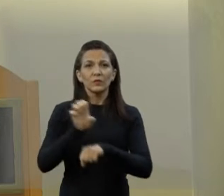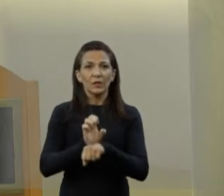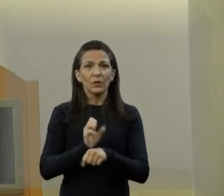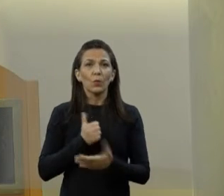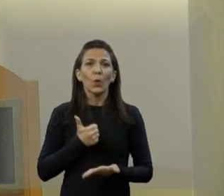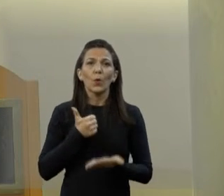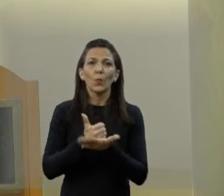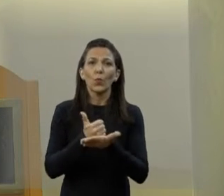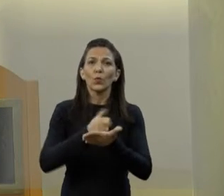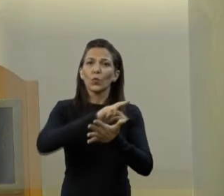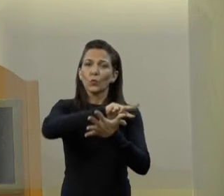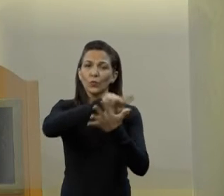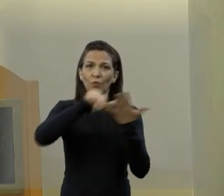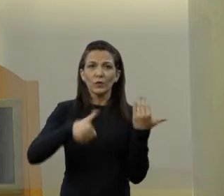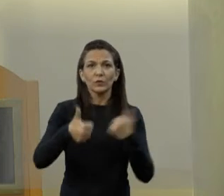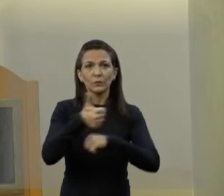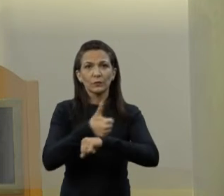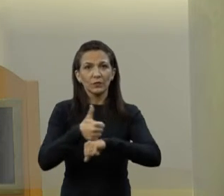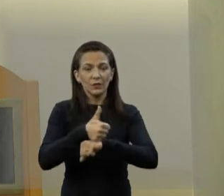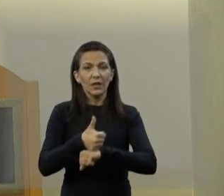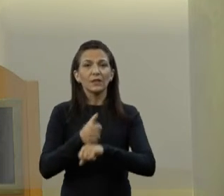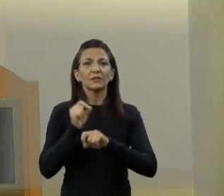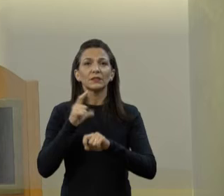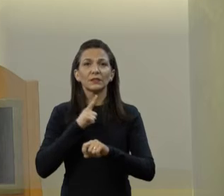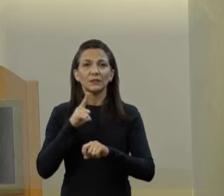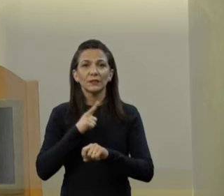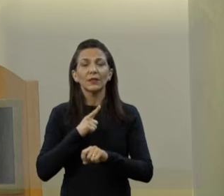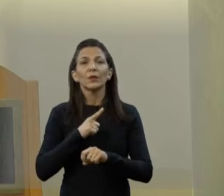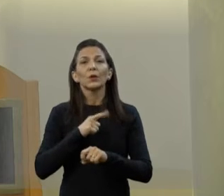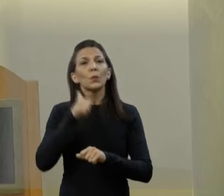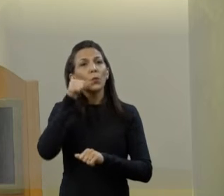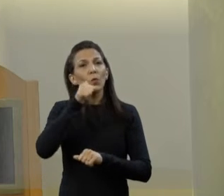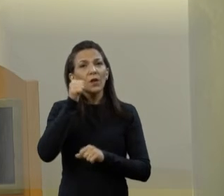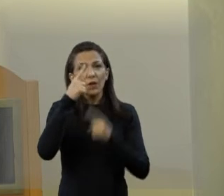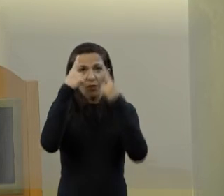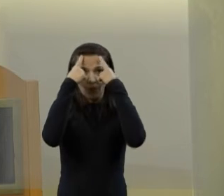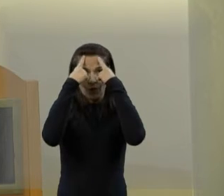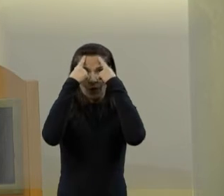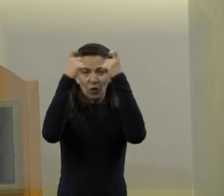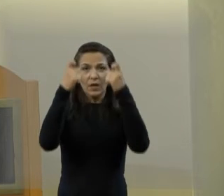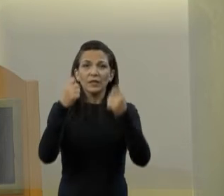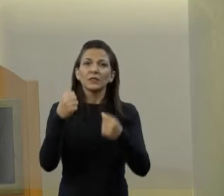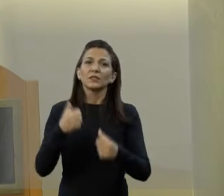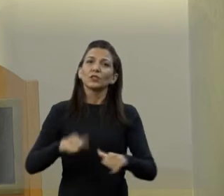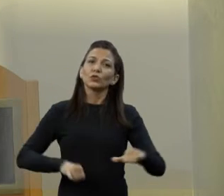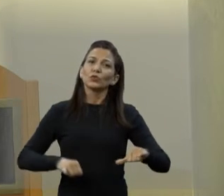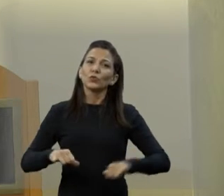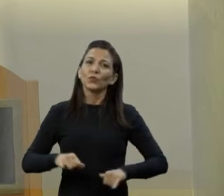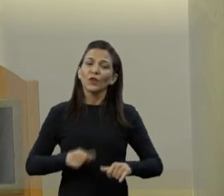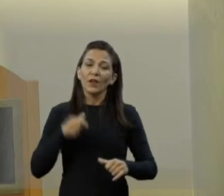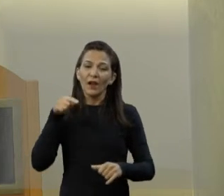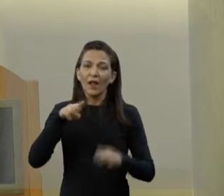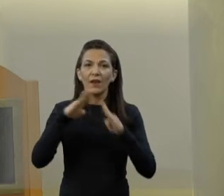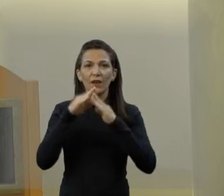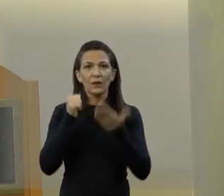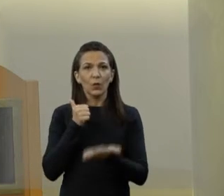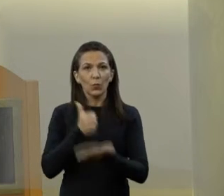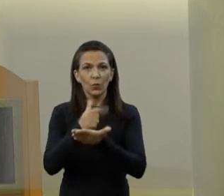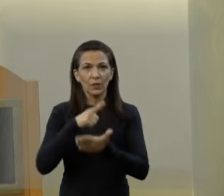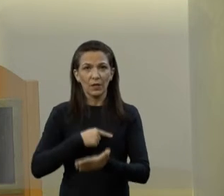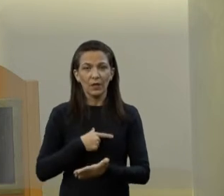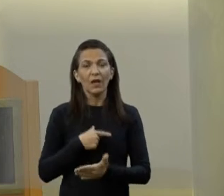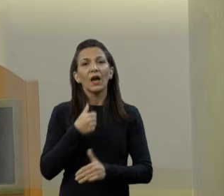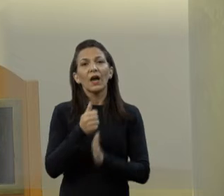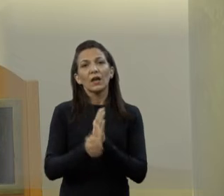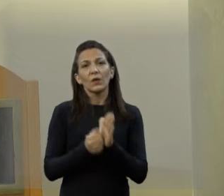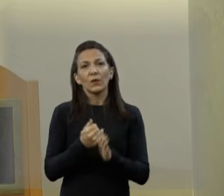espaço de Apoio multidisciplinar às Mulheres vítimas de violência Araraquara é uma das 43 cidades